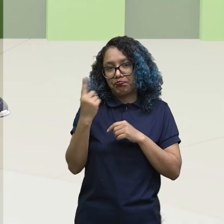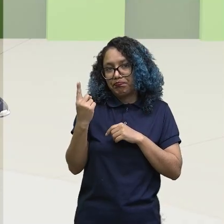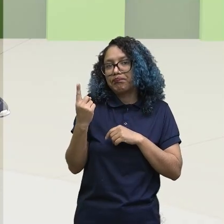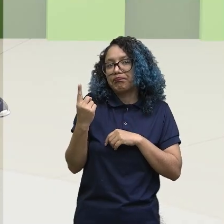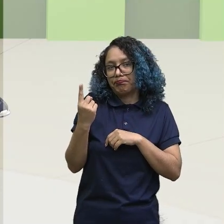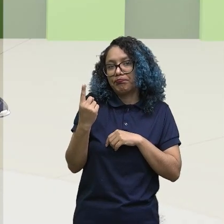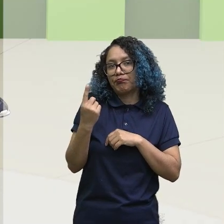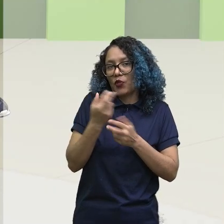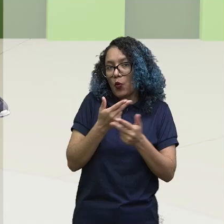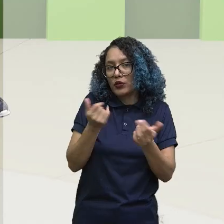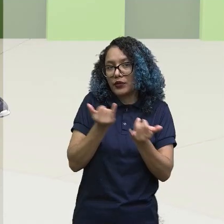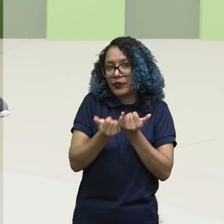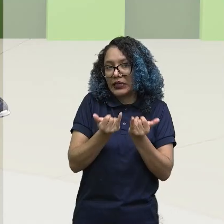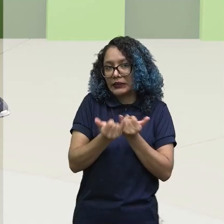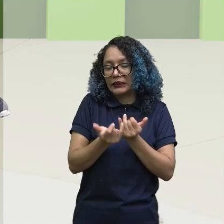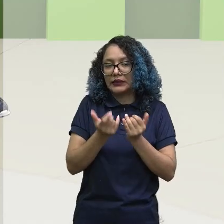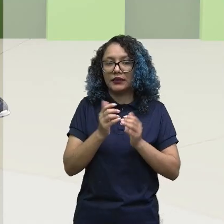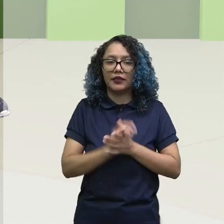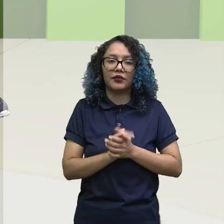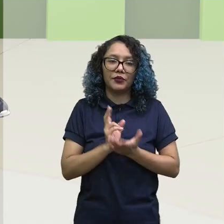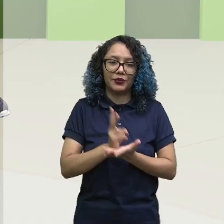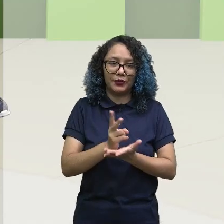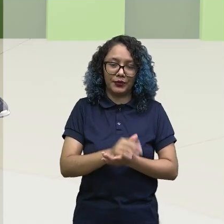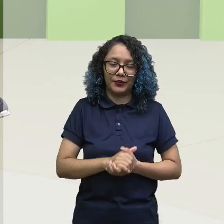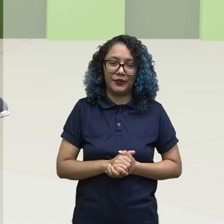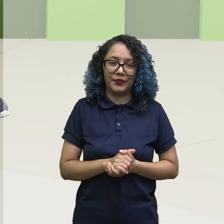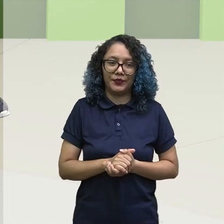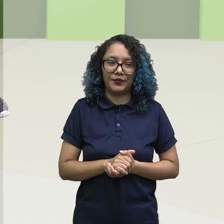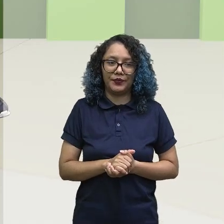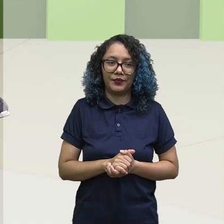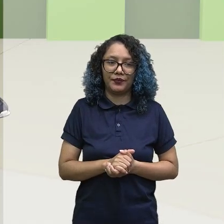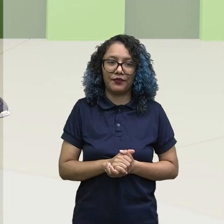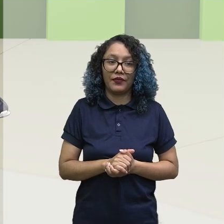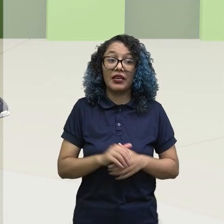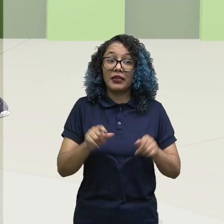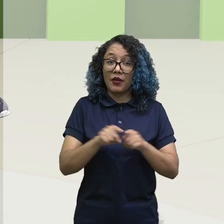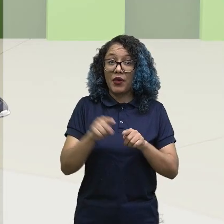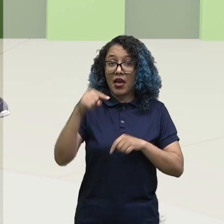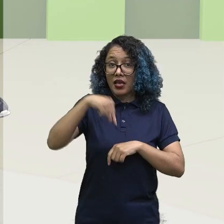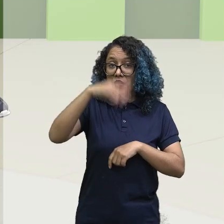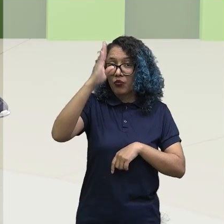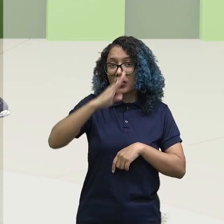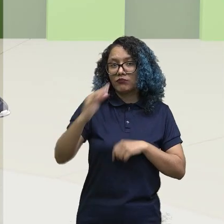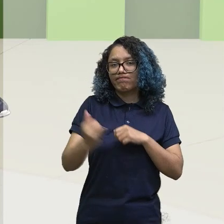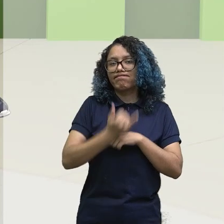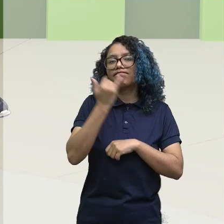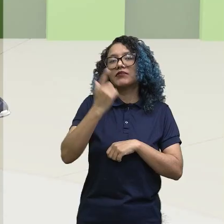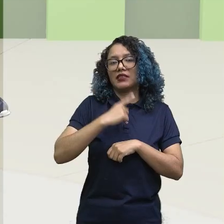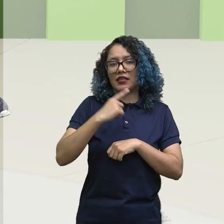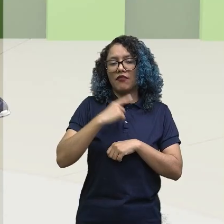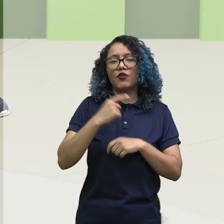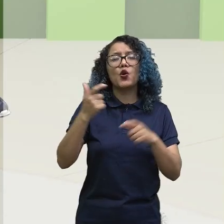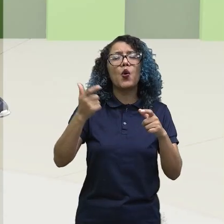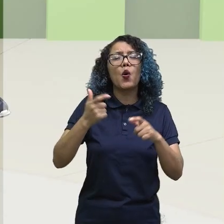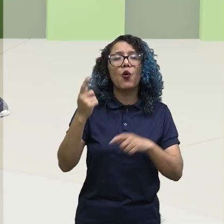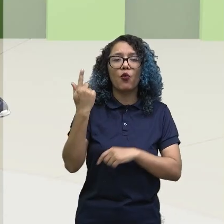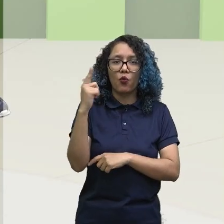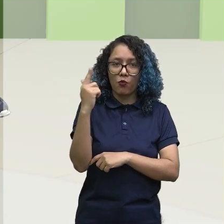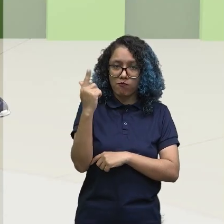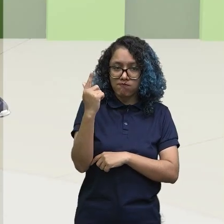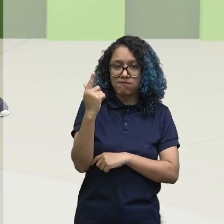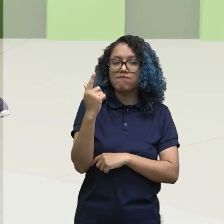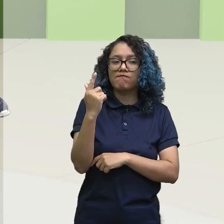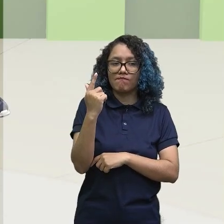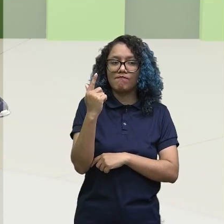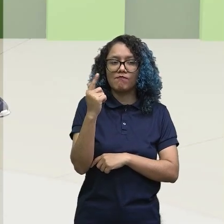isso, tá? Mas vamos dar continuidade. Teve um acidente também aqui no Brasil, né? Foi em Goiânia,